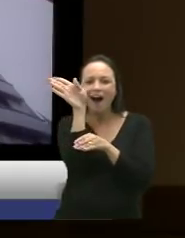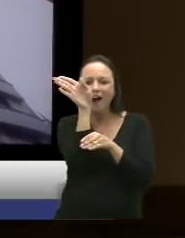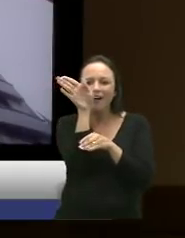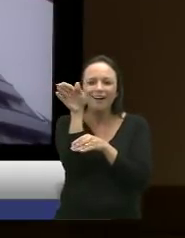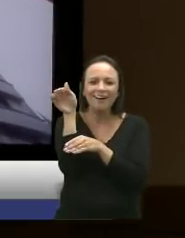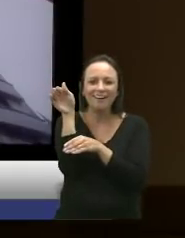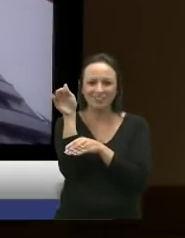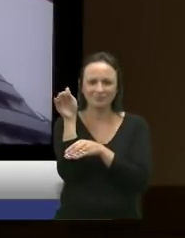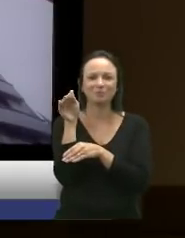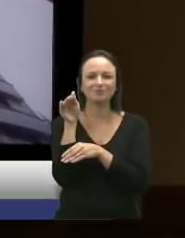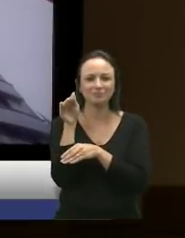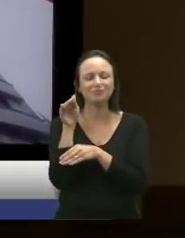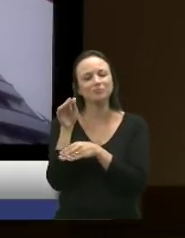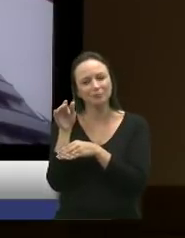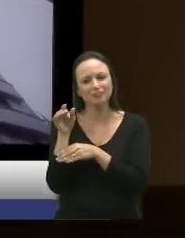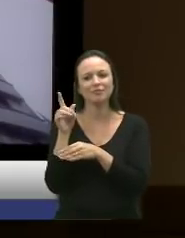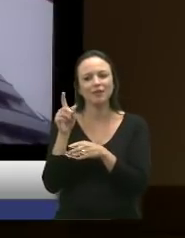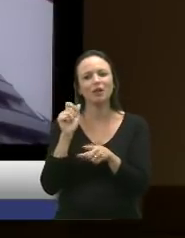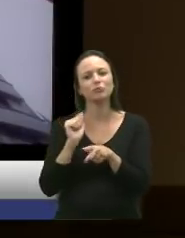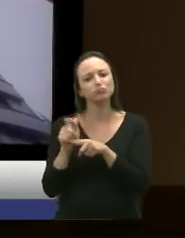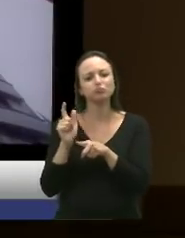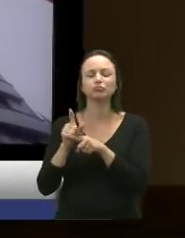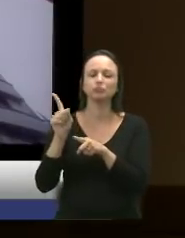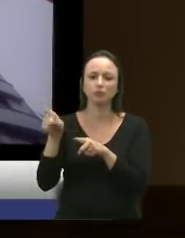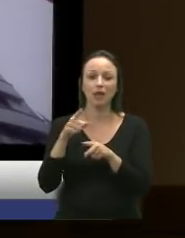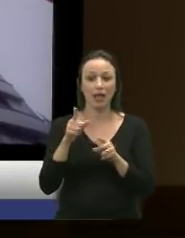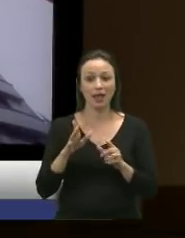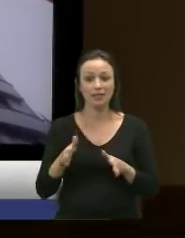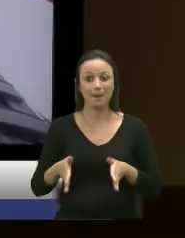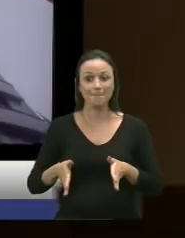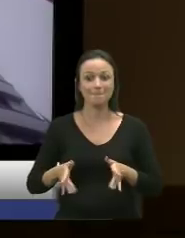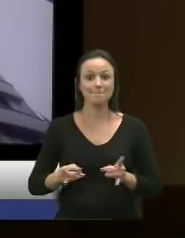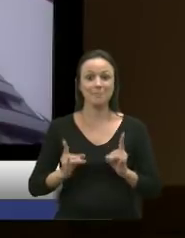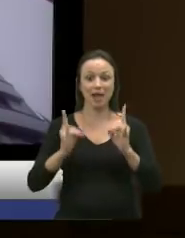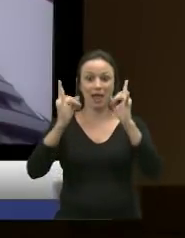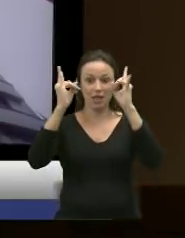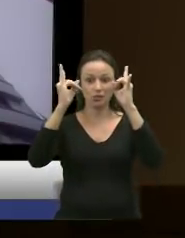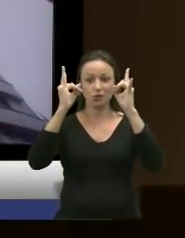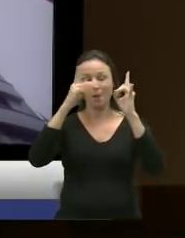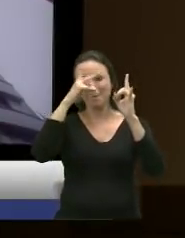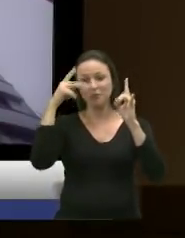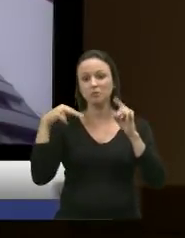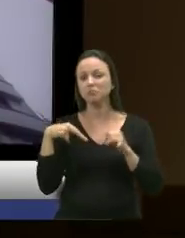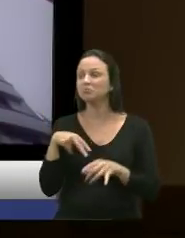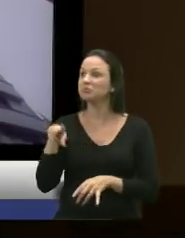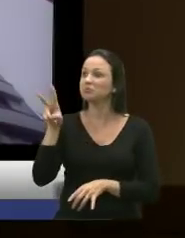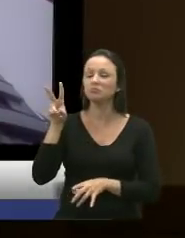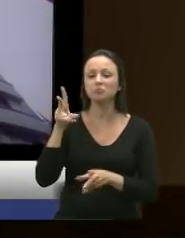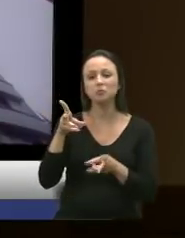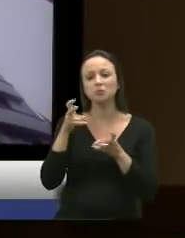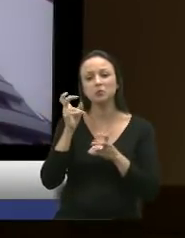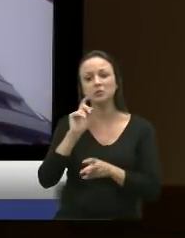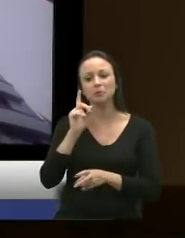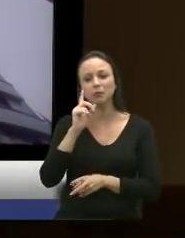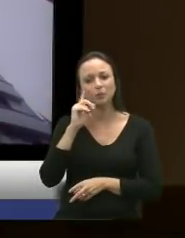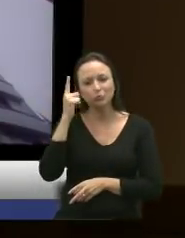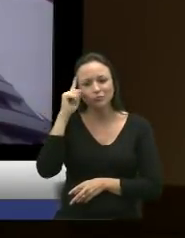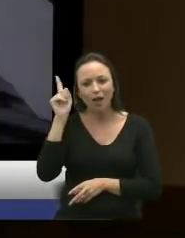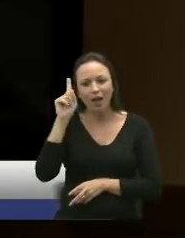para complementar a sua renda. O prédio que muita gente passa do lado em frente e nem reconhece, nem sabe que ele existe.